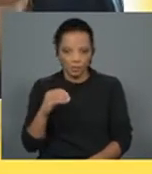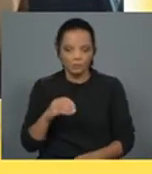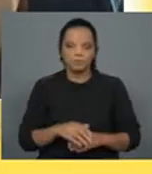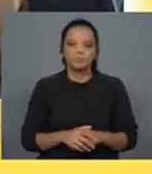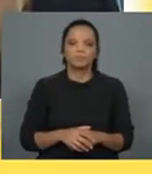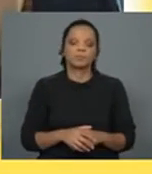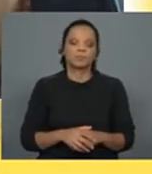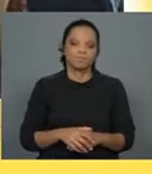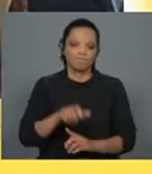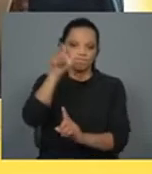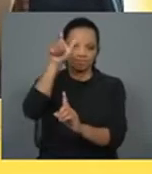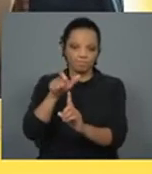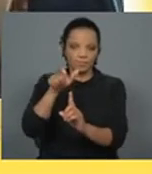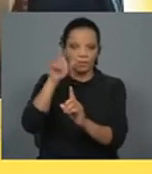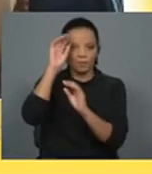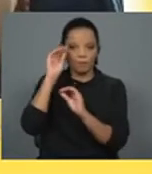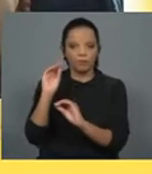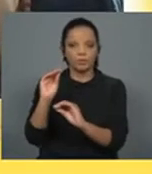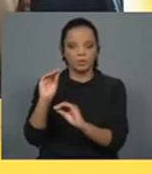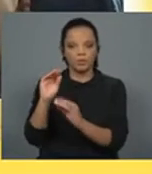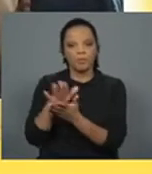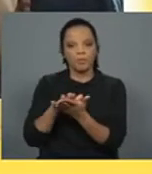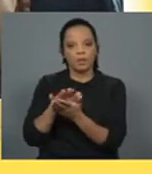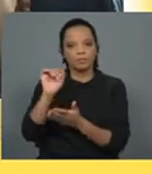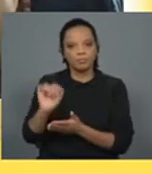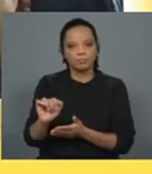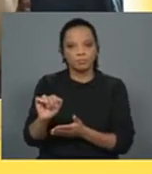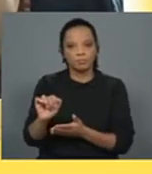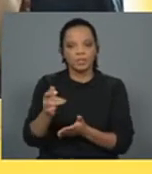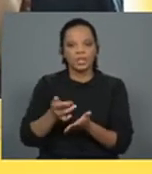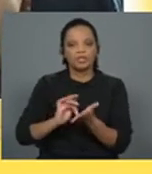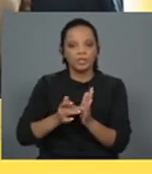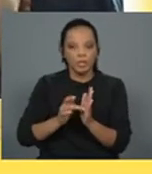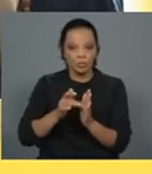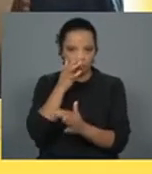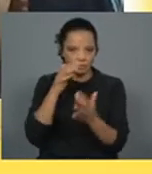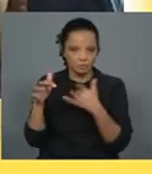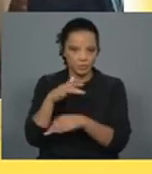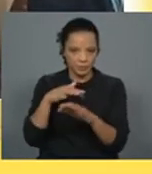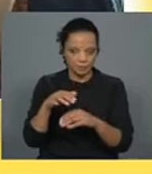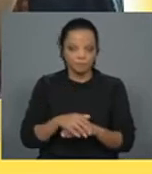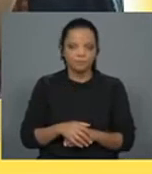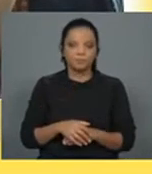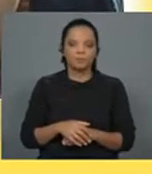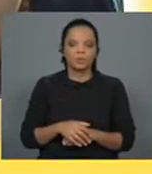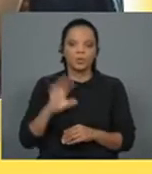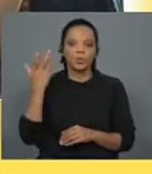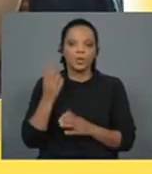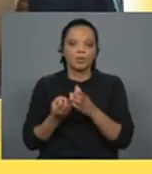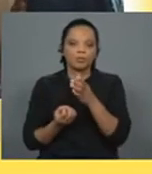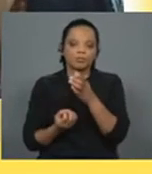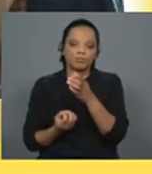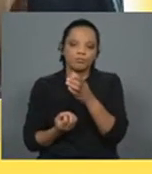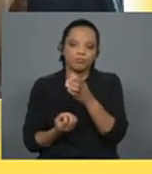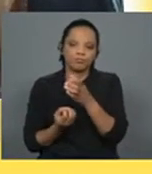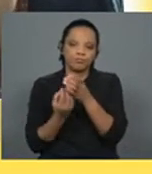portanto, a formação base dele é engenheiro civil, e quando da erupção dos Capelinhos,